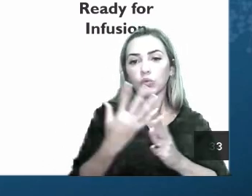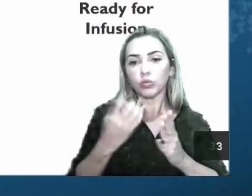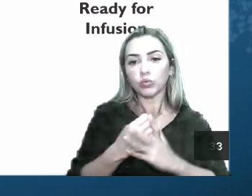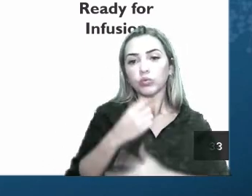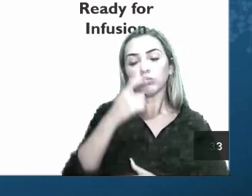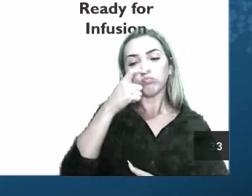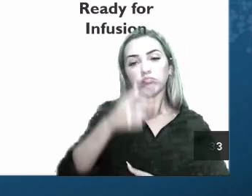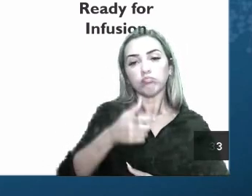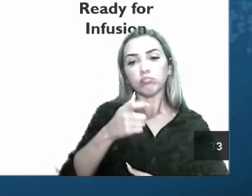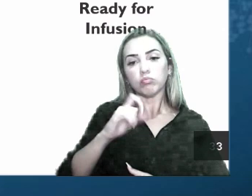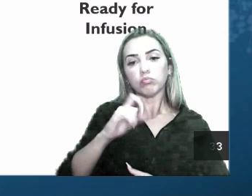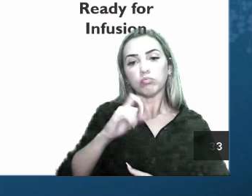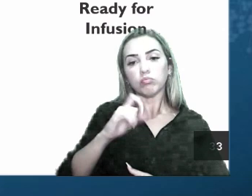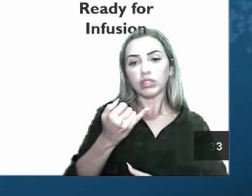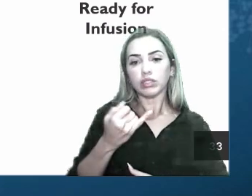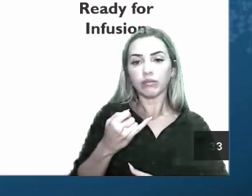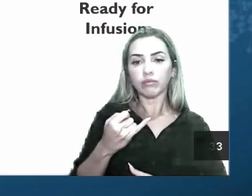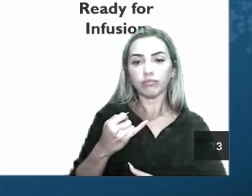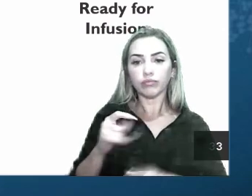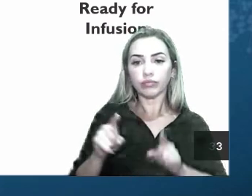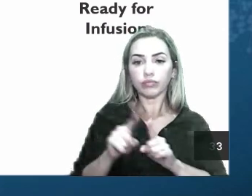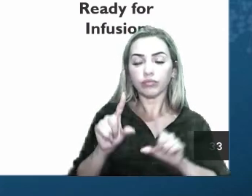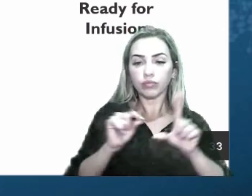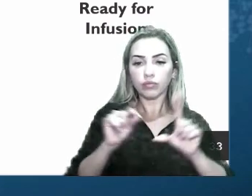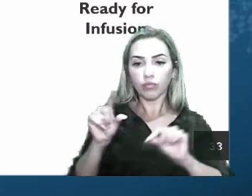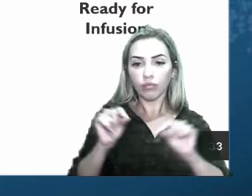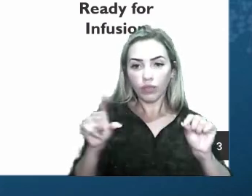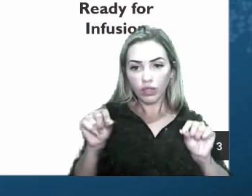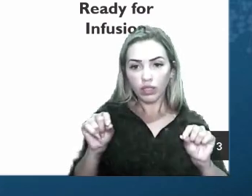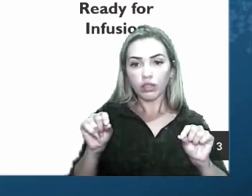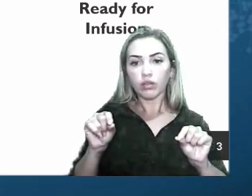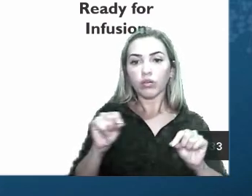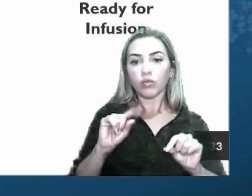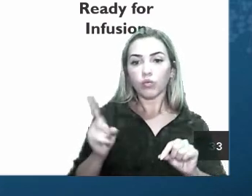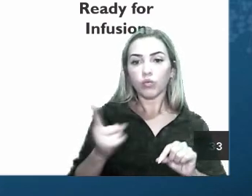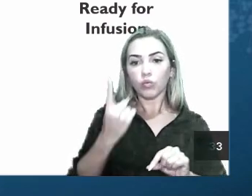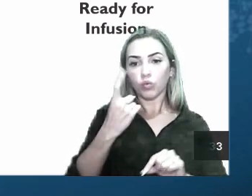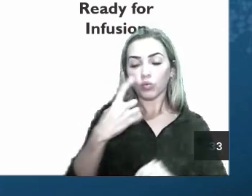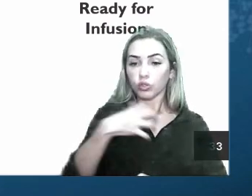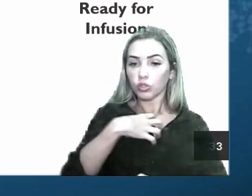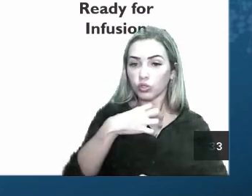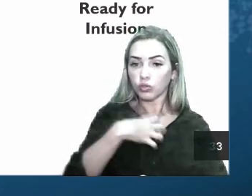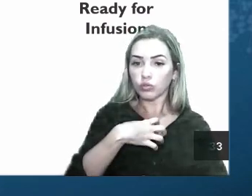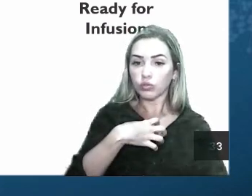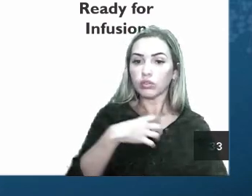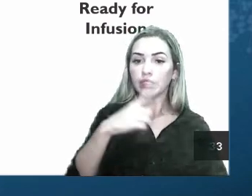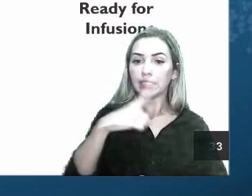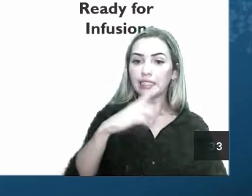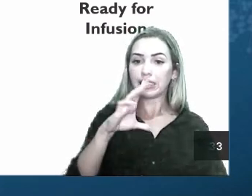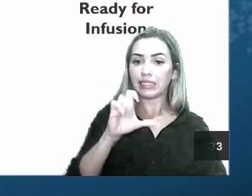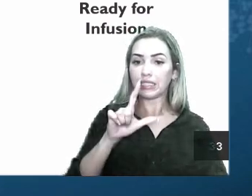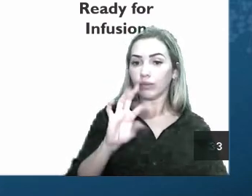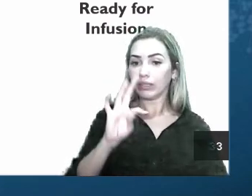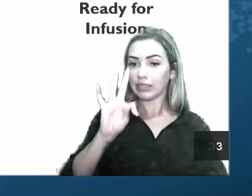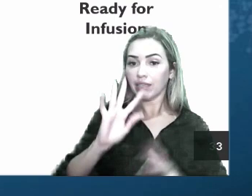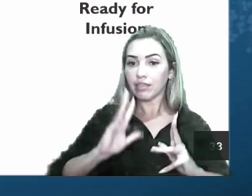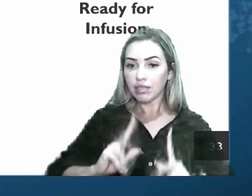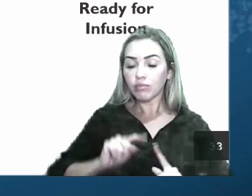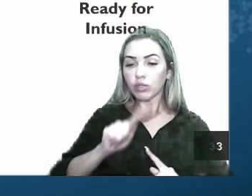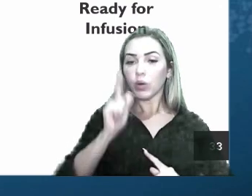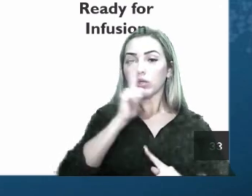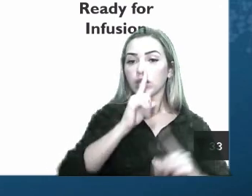sangue, anticorpo de seleção, num passo único, células T purificadas, você coloca